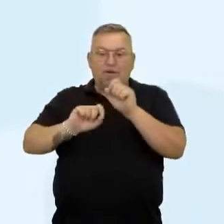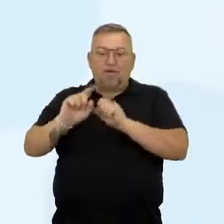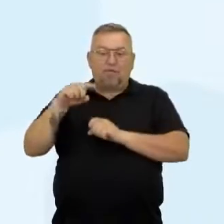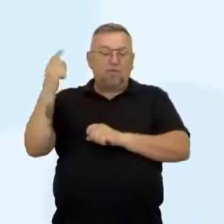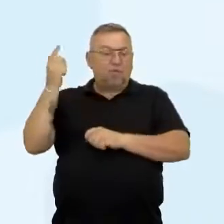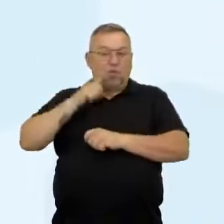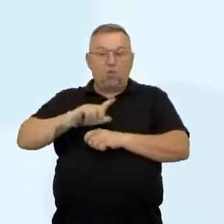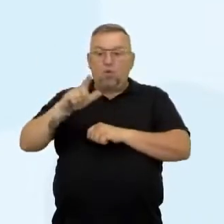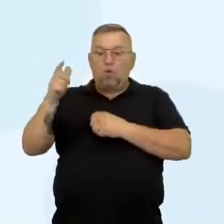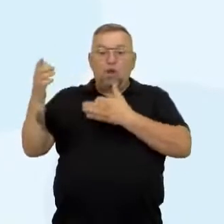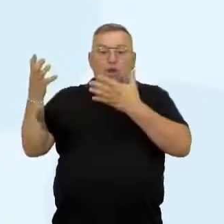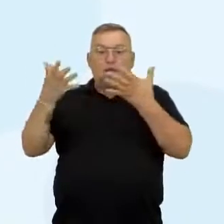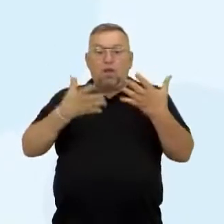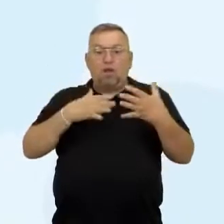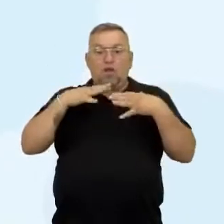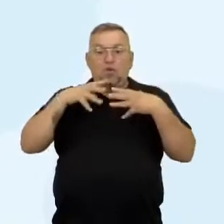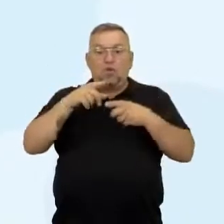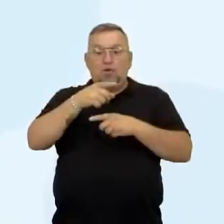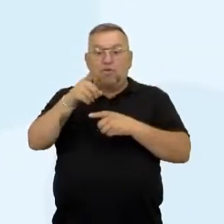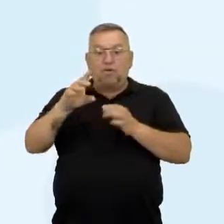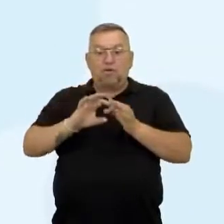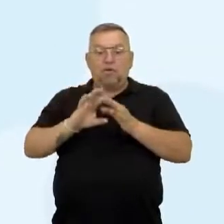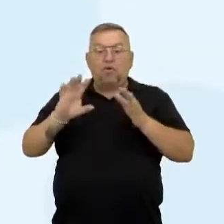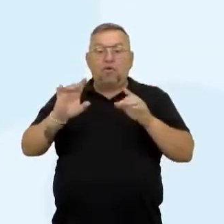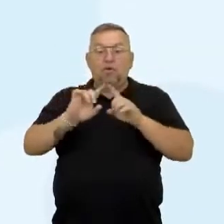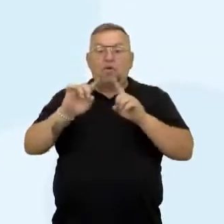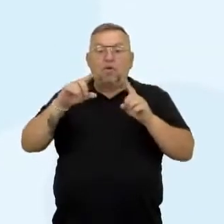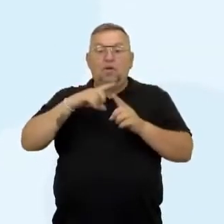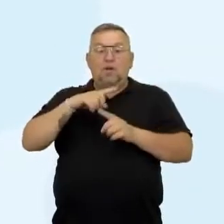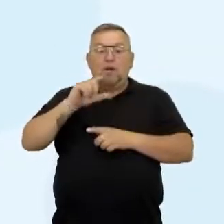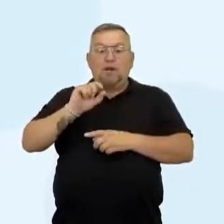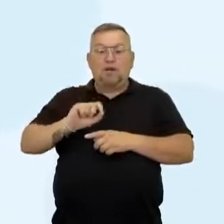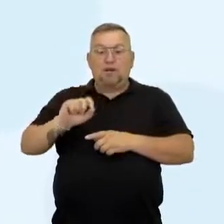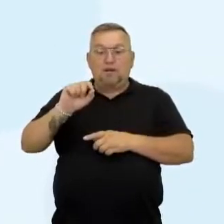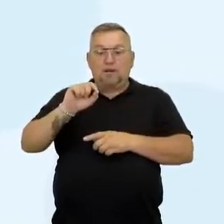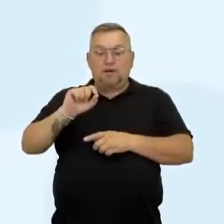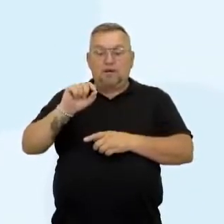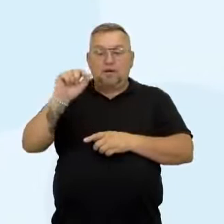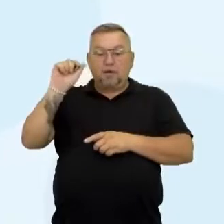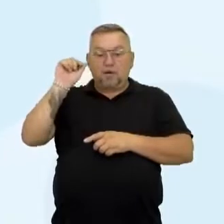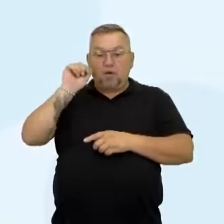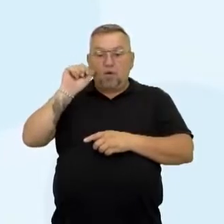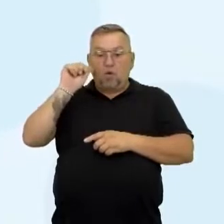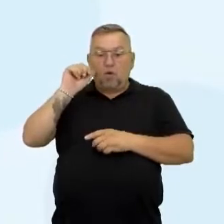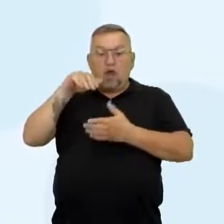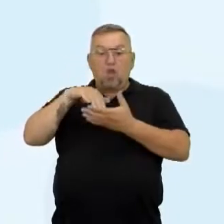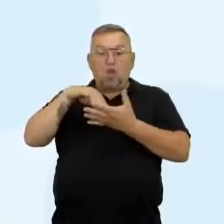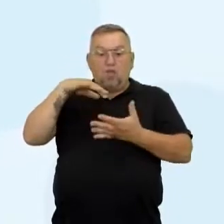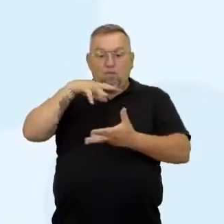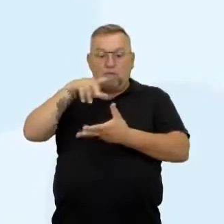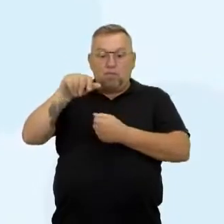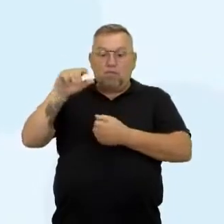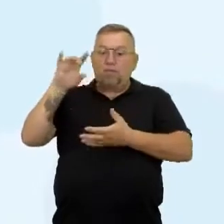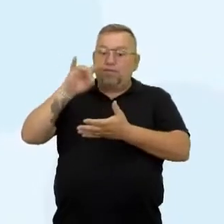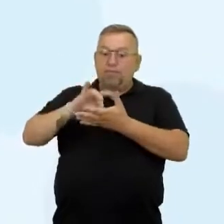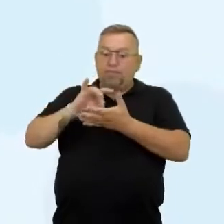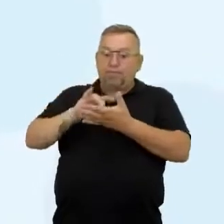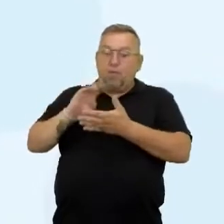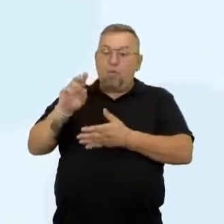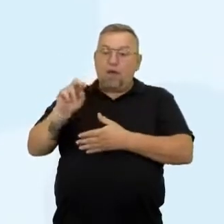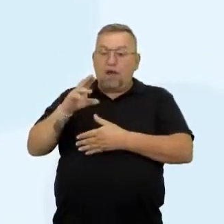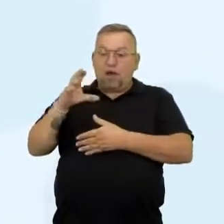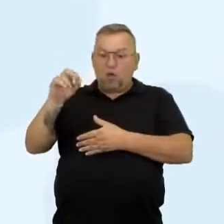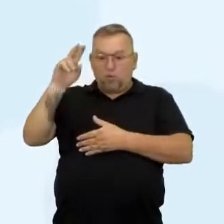gente não consegue trazer, porque não consegue autorização. Mas tem aí, ó, Mulher do Fim do Mundo, A Verdadeira História do